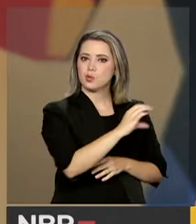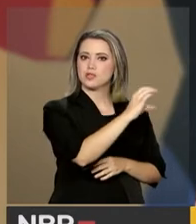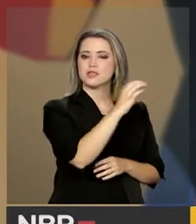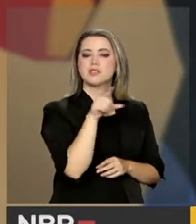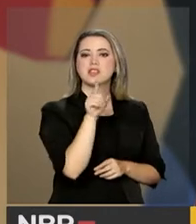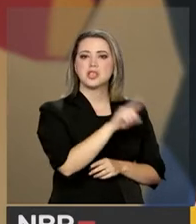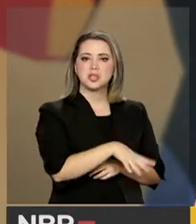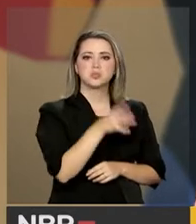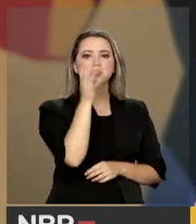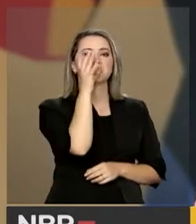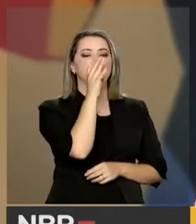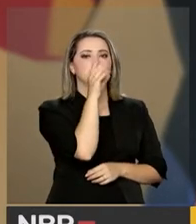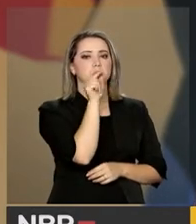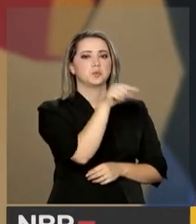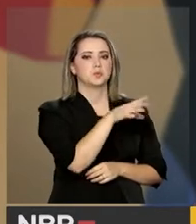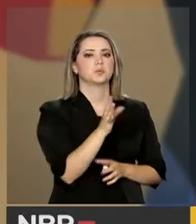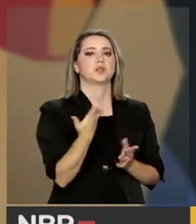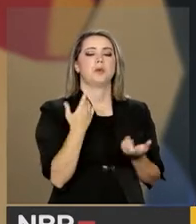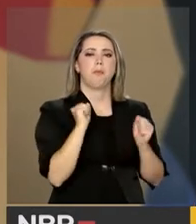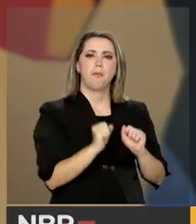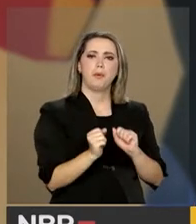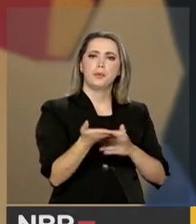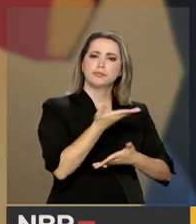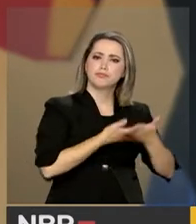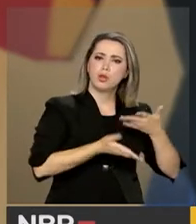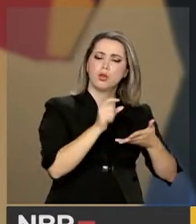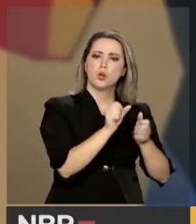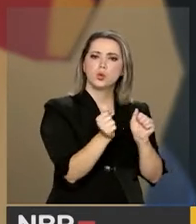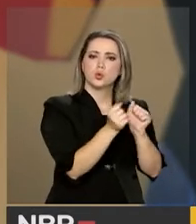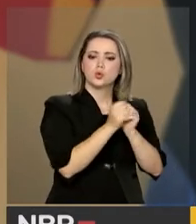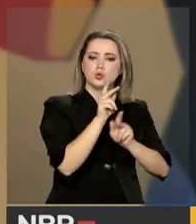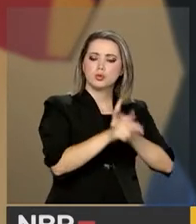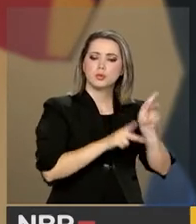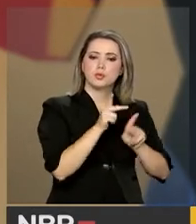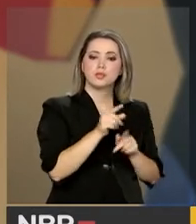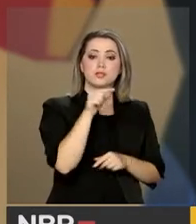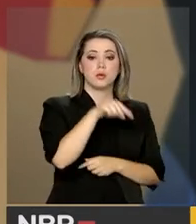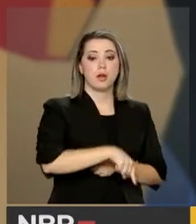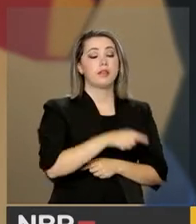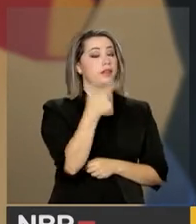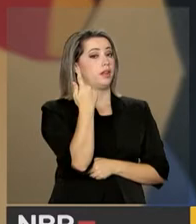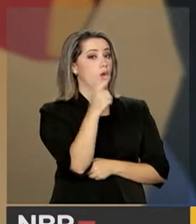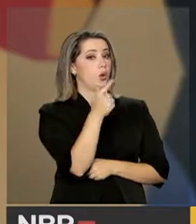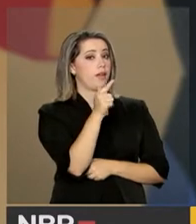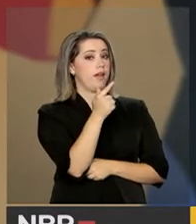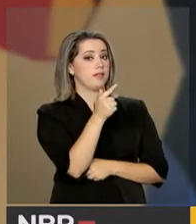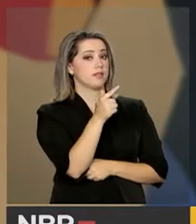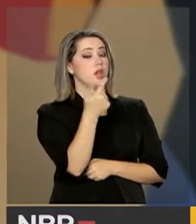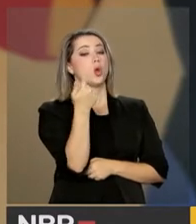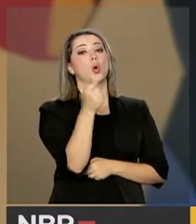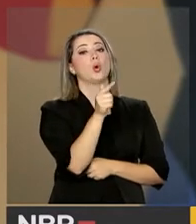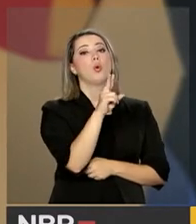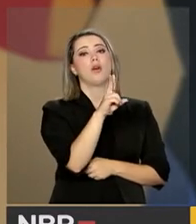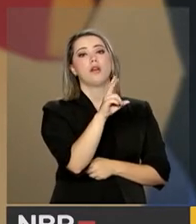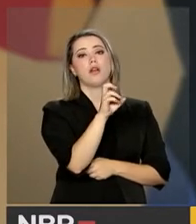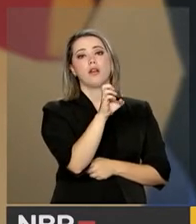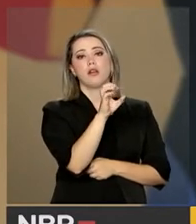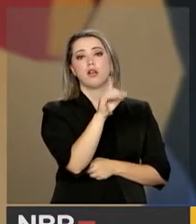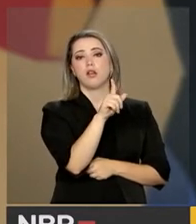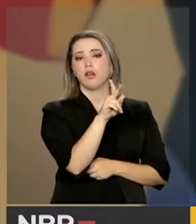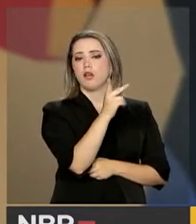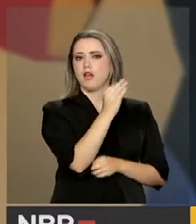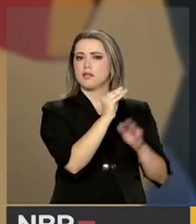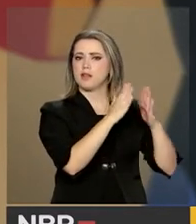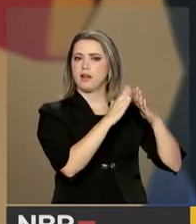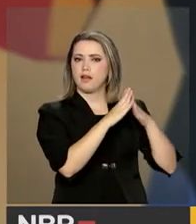interessante, bem interativo. Nós temos aqui na cidade de Goiás, Goiás Velho, o Museu Casa de Cora